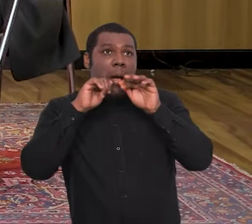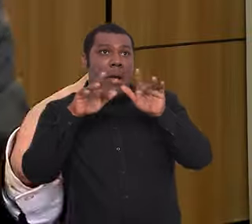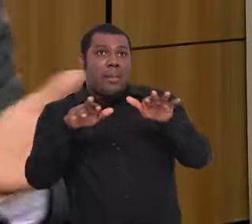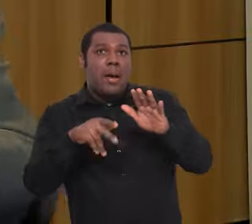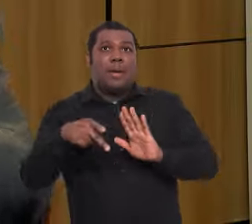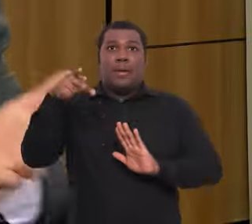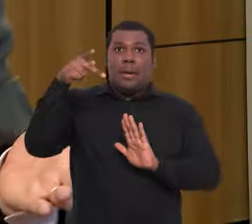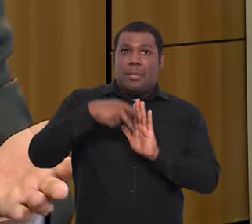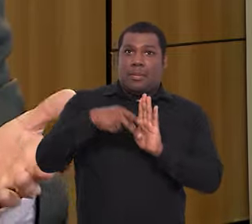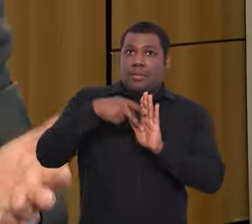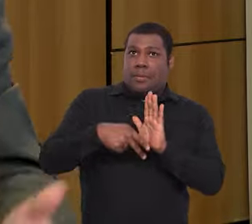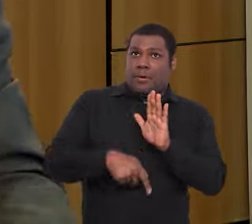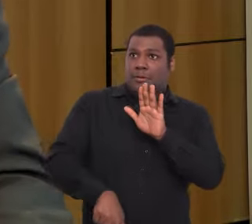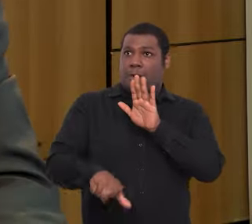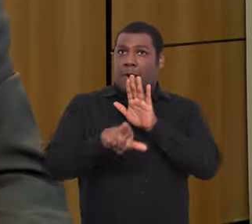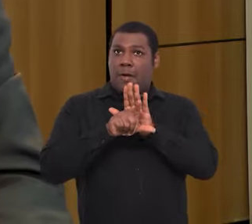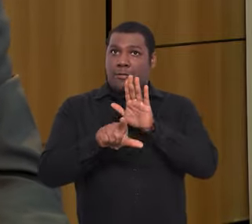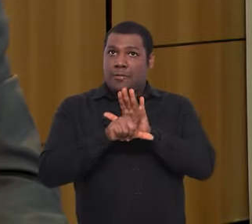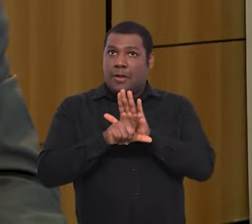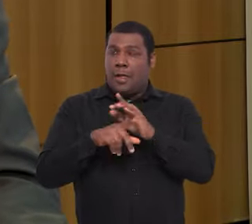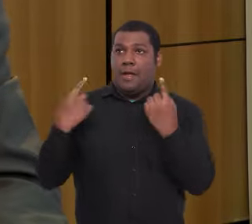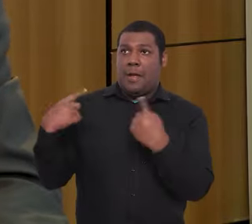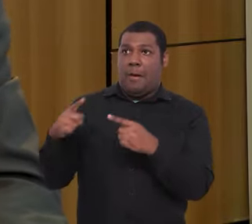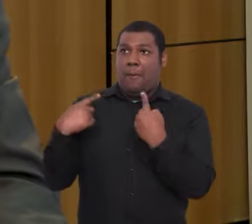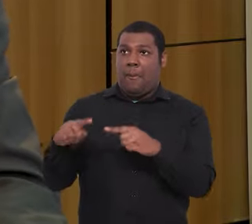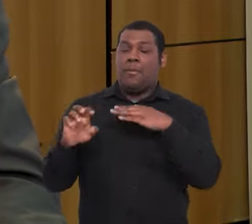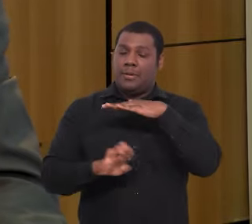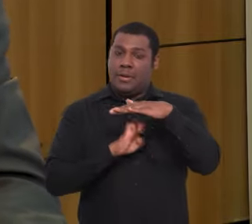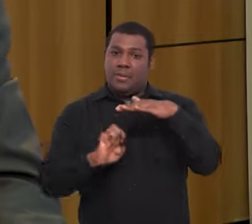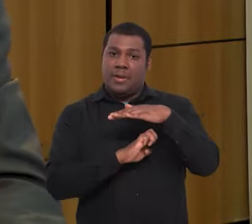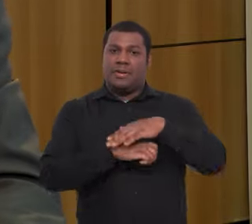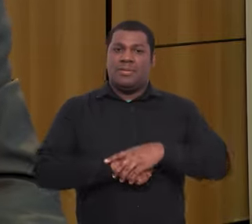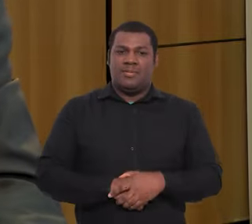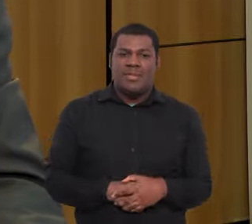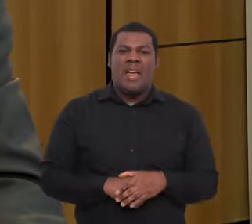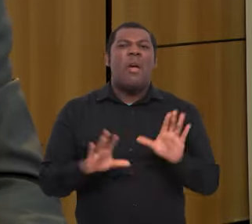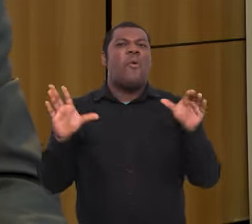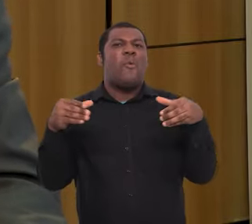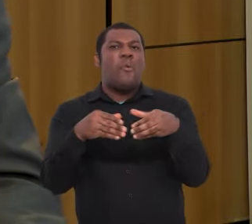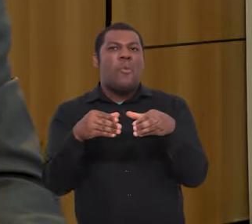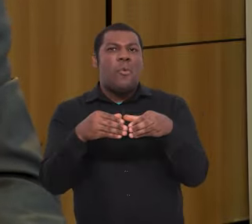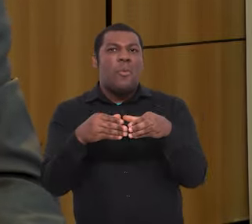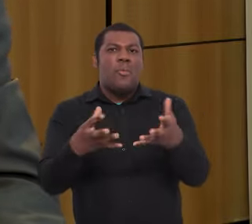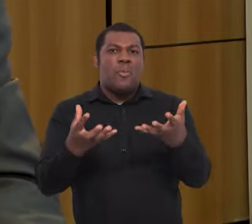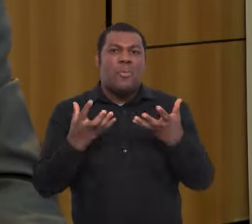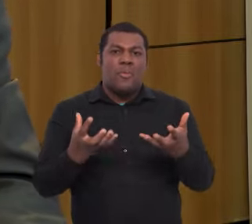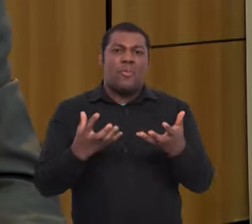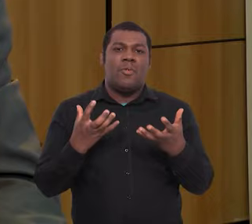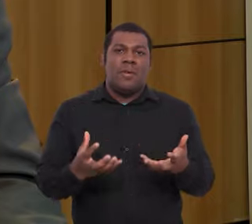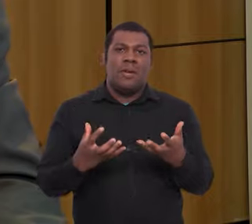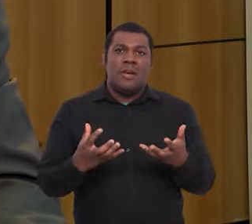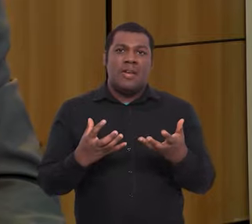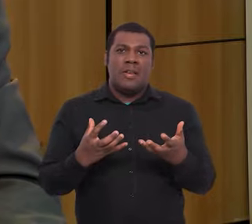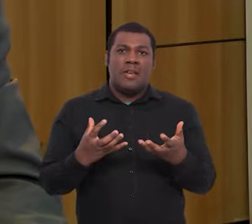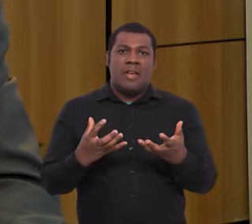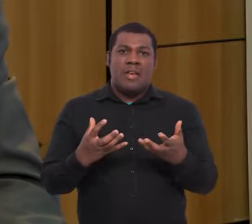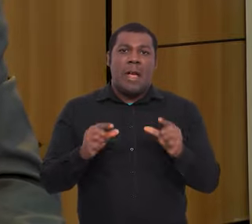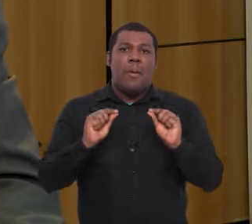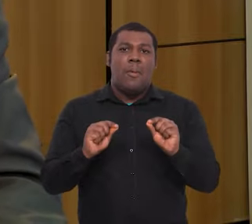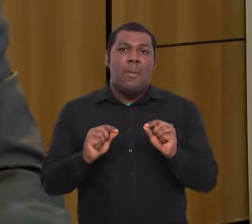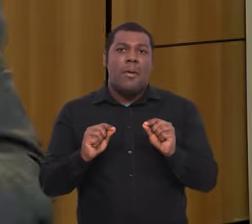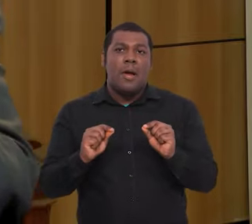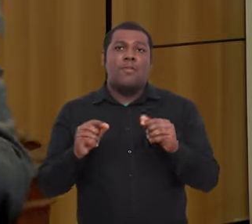né que querem passar Então essa turma que quer destruir né a possibilidade de uma proteção a